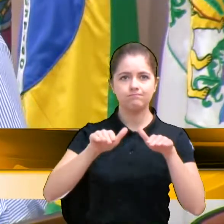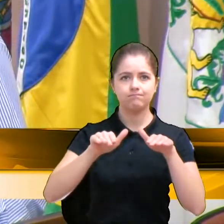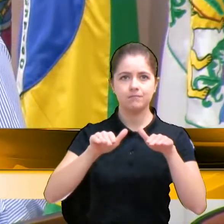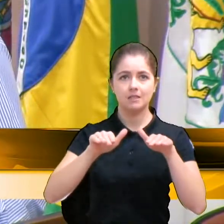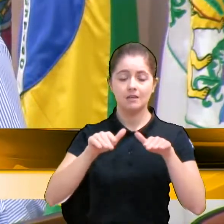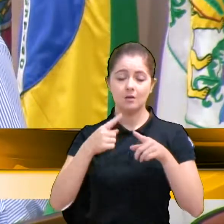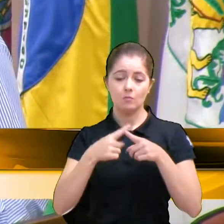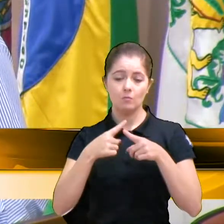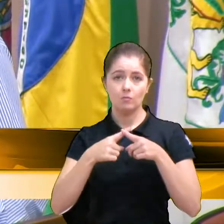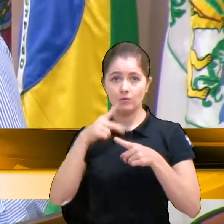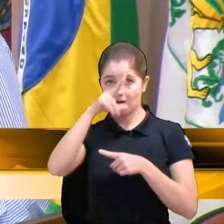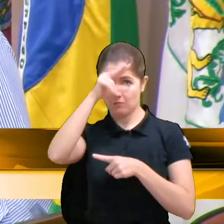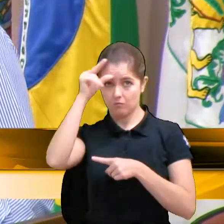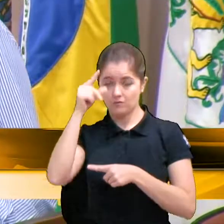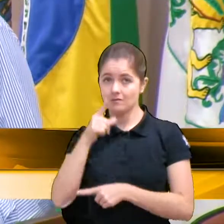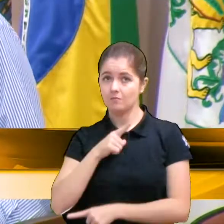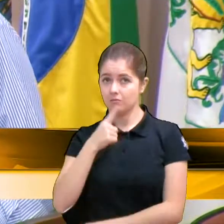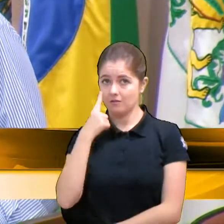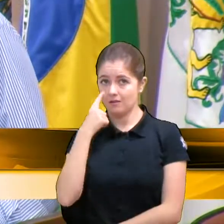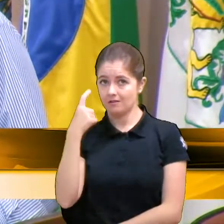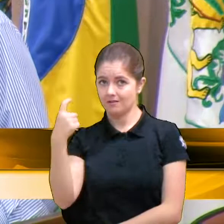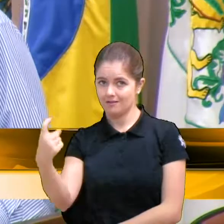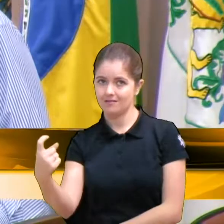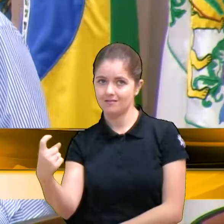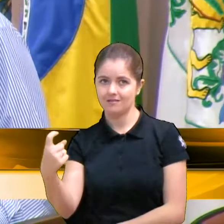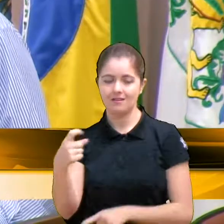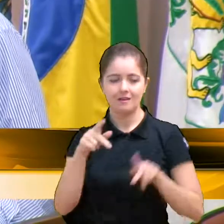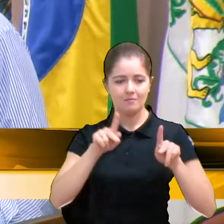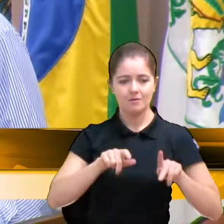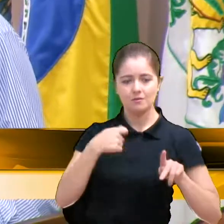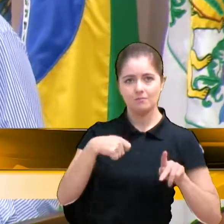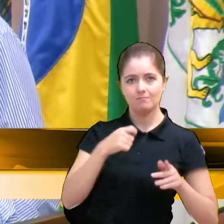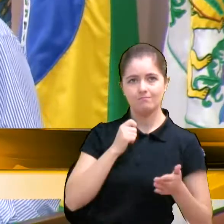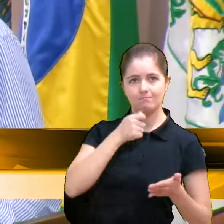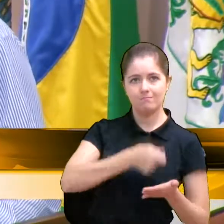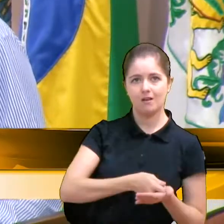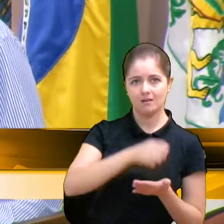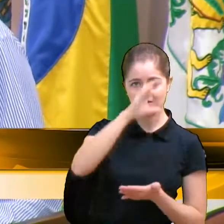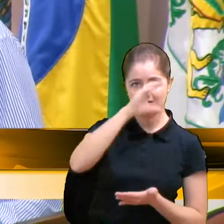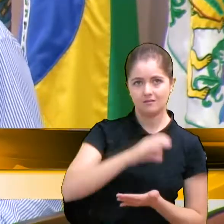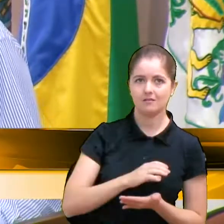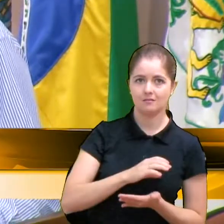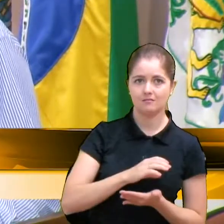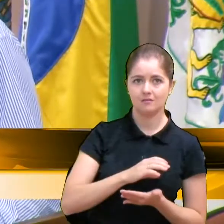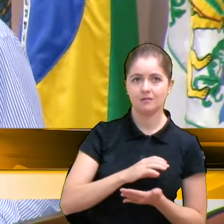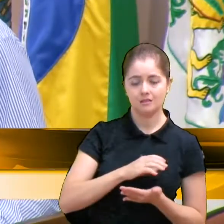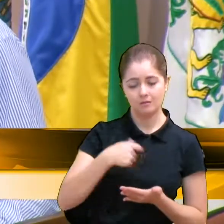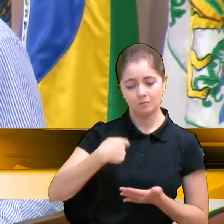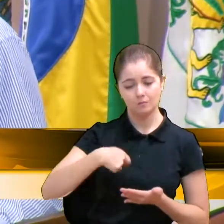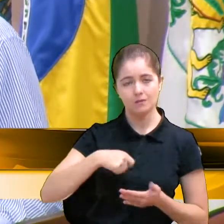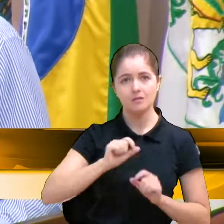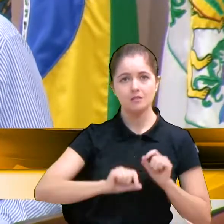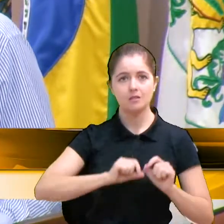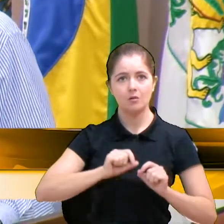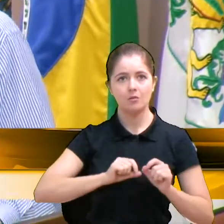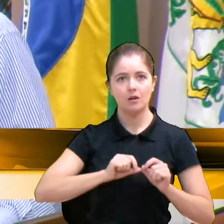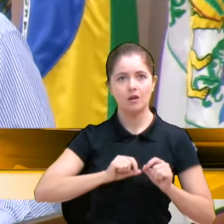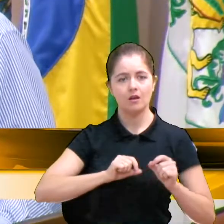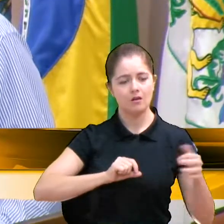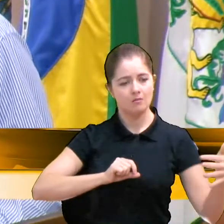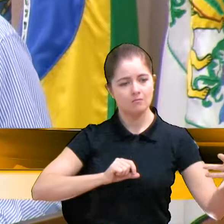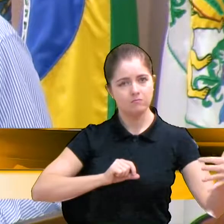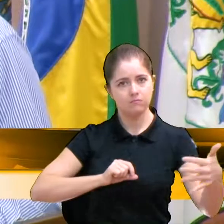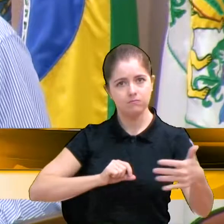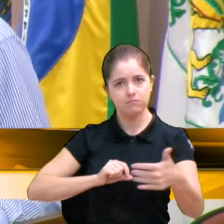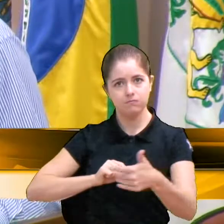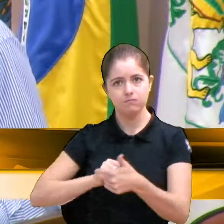do município e dos contribuintes, estabelecendo regras, disciplinando normas, para que possa, então, haver essa arrecadação para o município e facilitar a